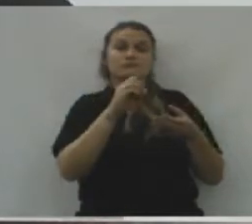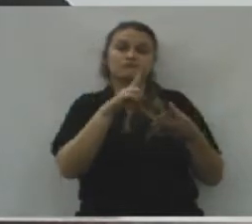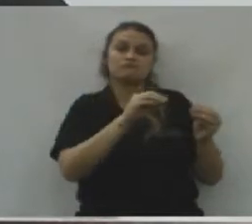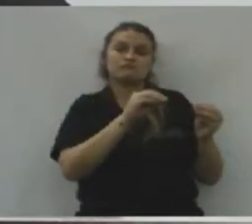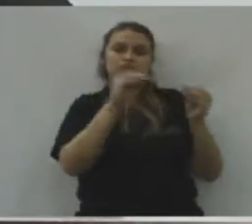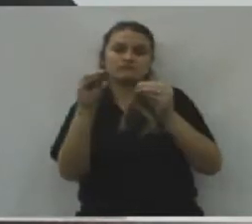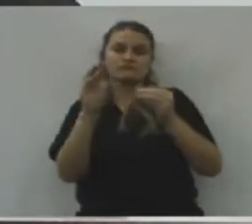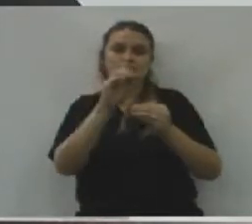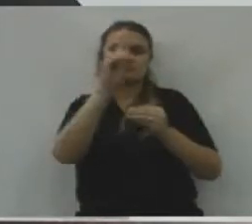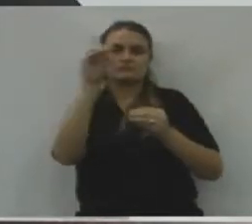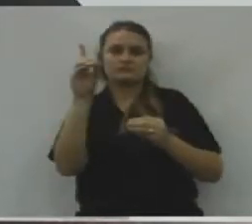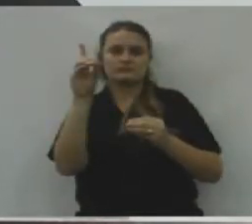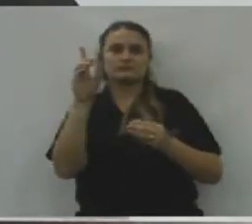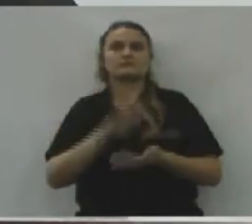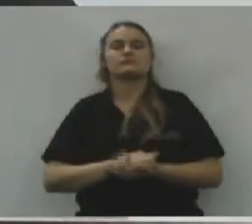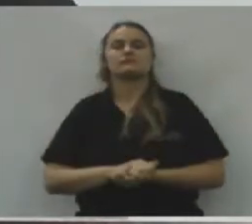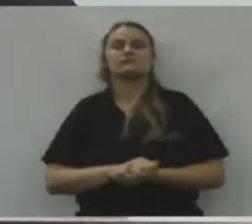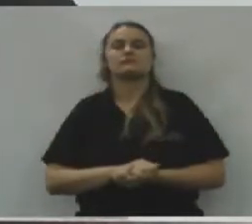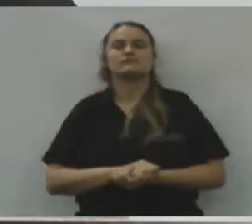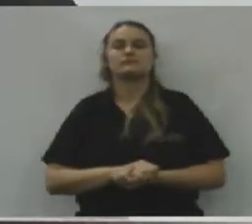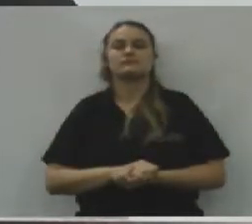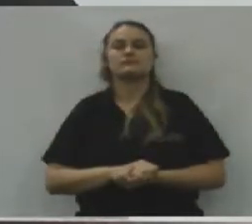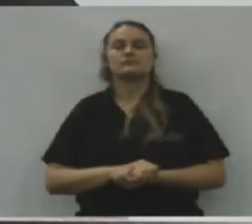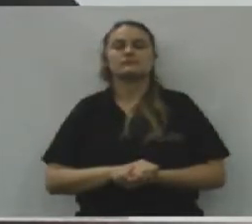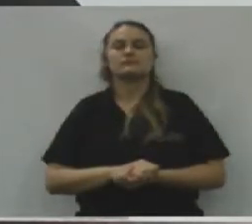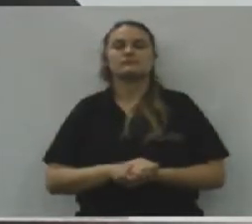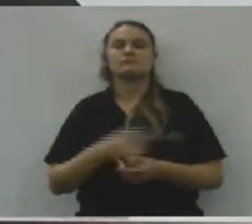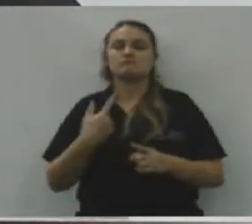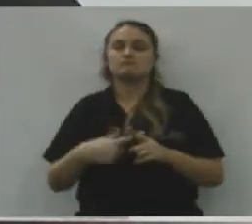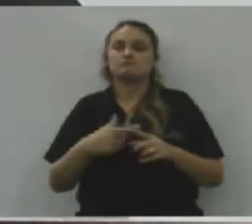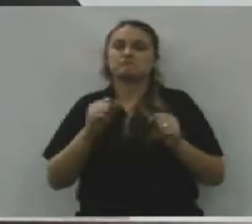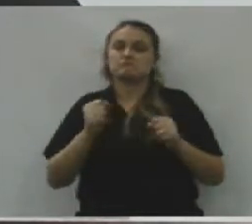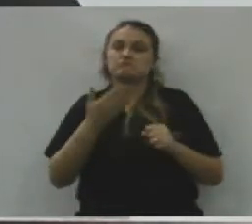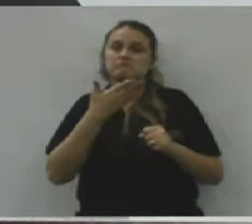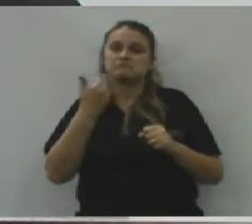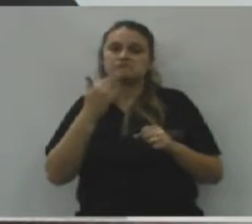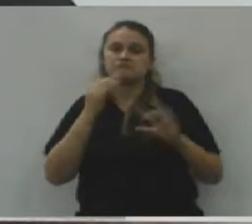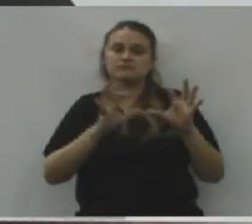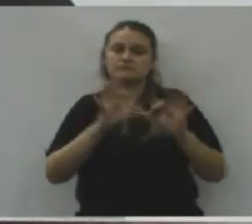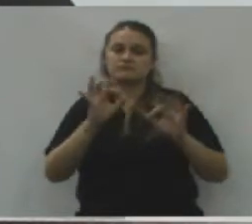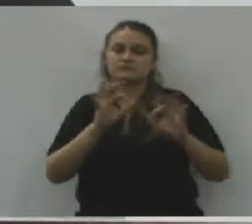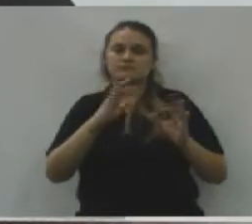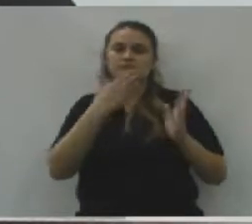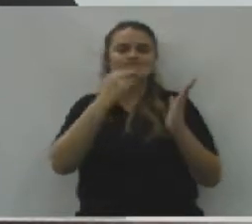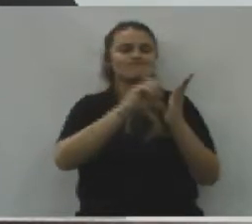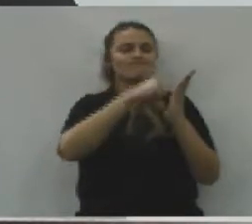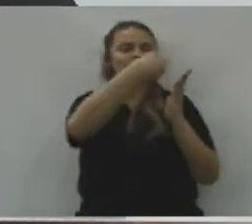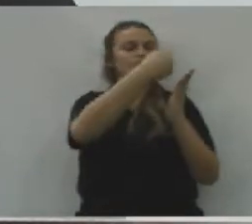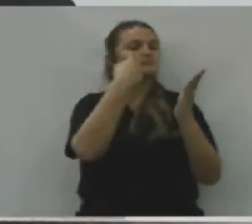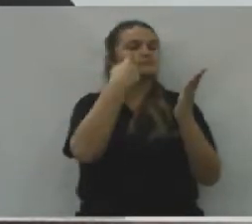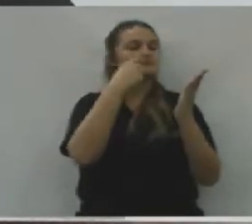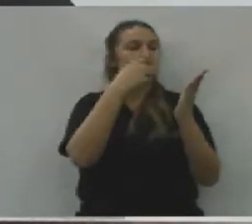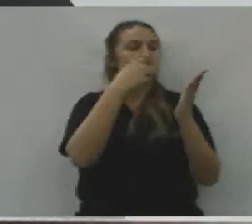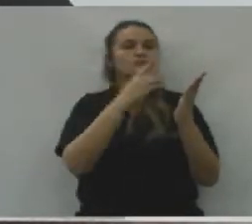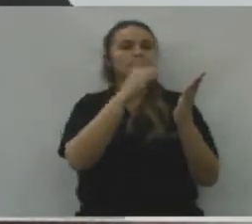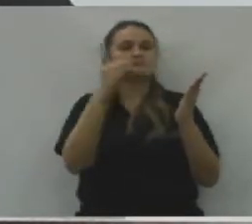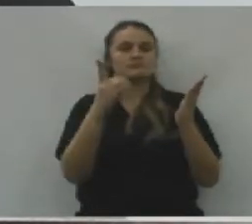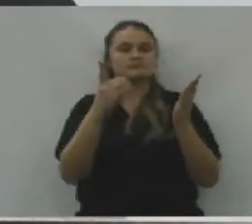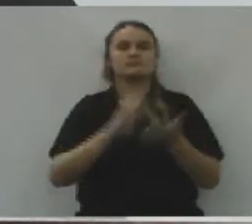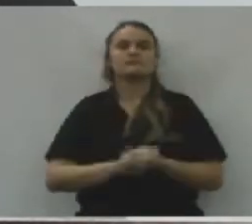falou, então, que possa estar acontecendo da melhor maneira possível. Obrigado pela